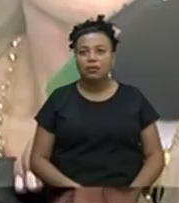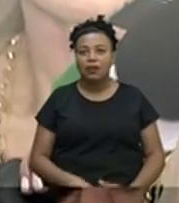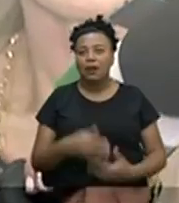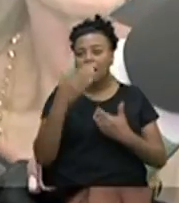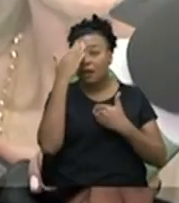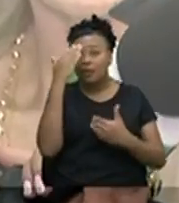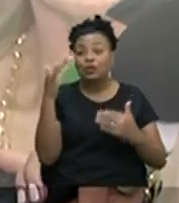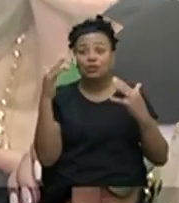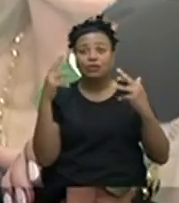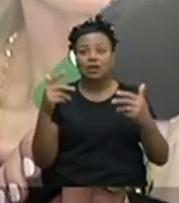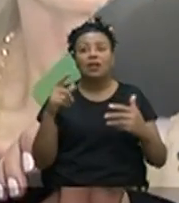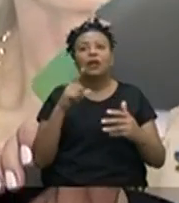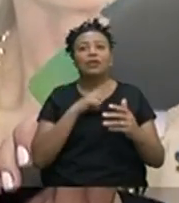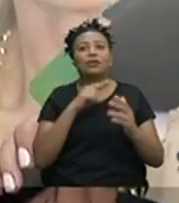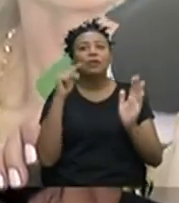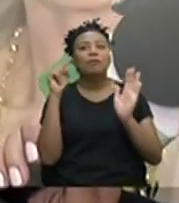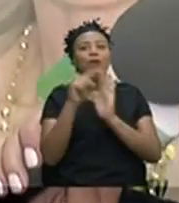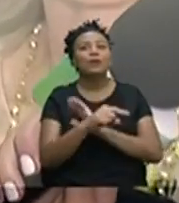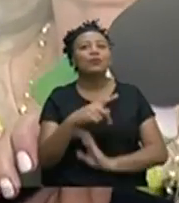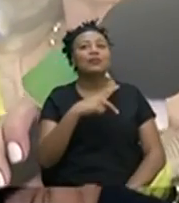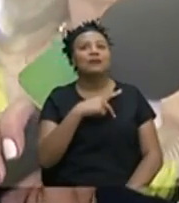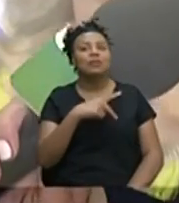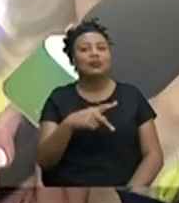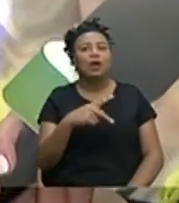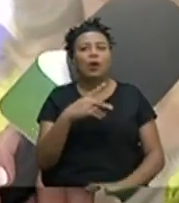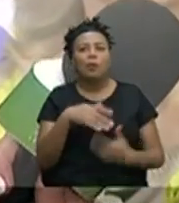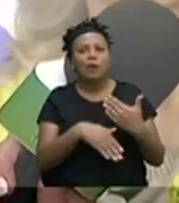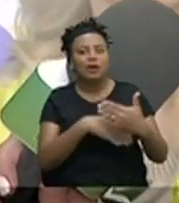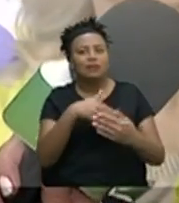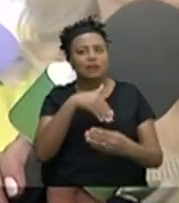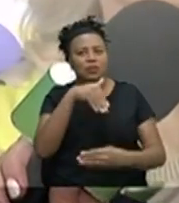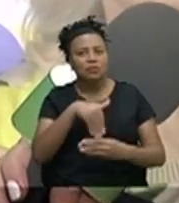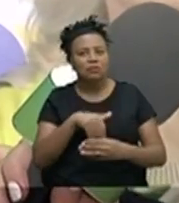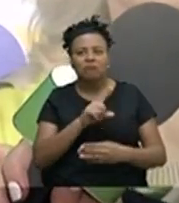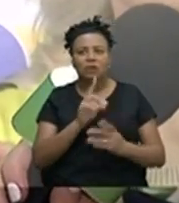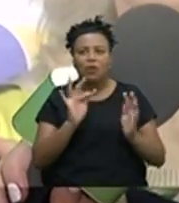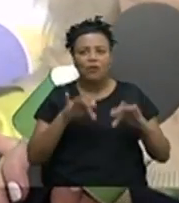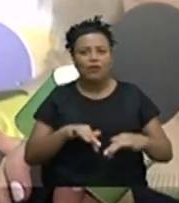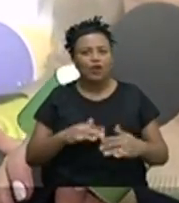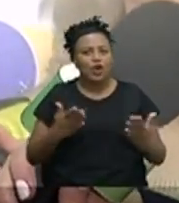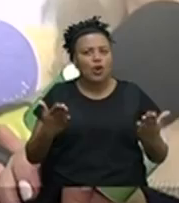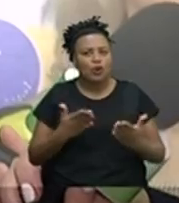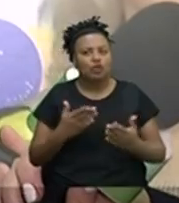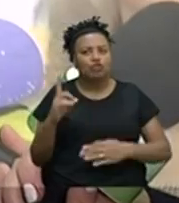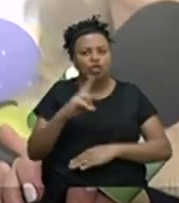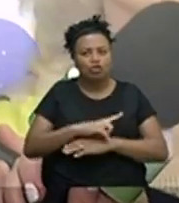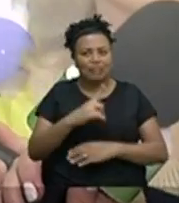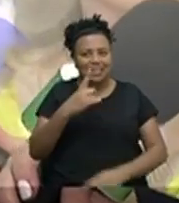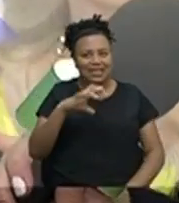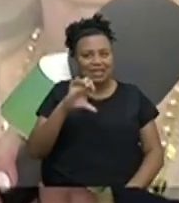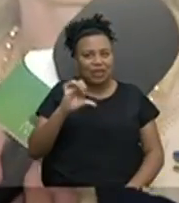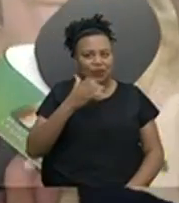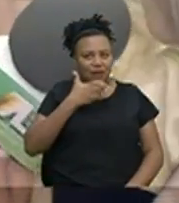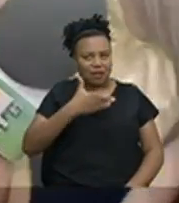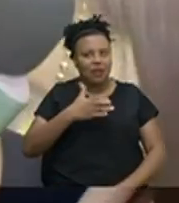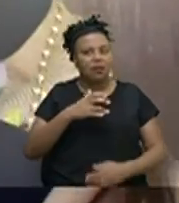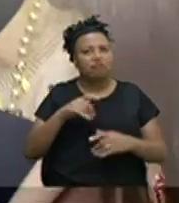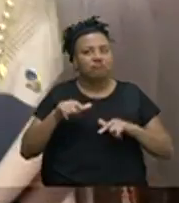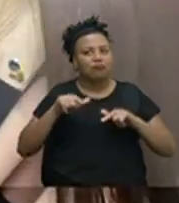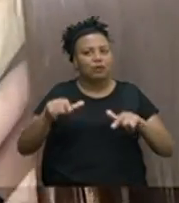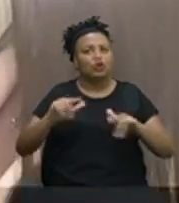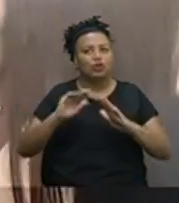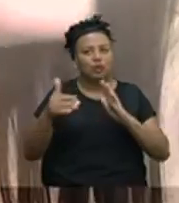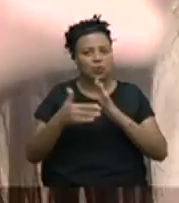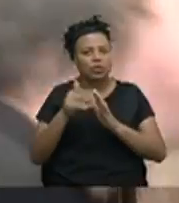Agradeço a todos. Eu tenho uma pergunta, presidente. O processo eleitoral não se encerra hoje, ele encerra no dia 19 de dezembro com a diplomação de todos